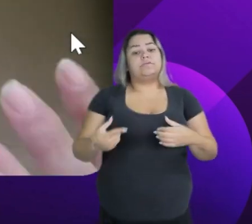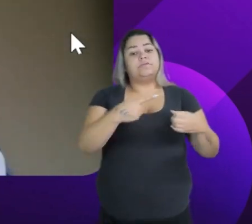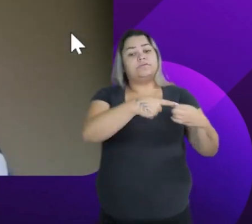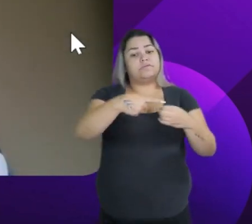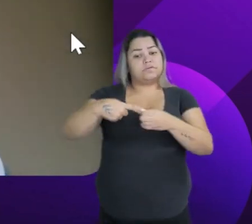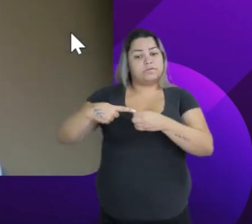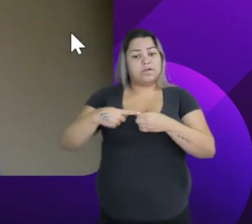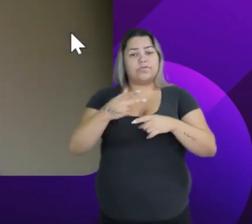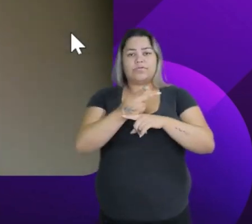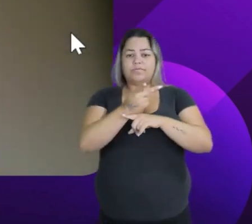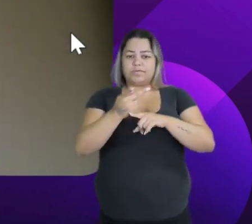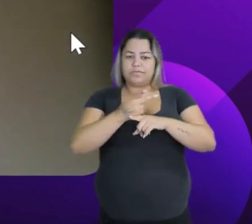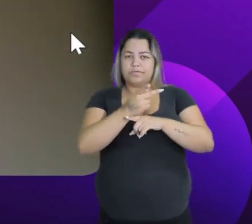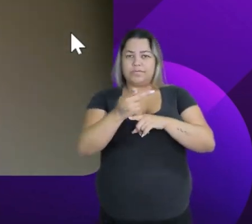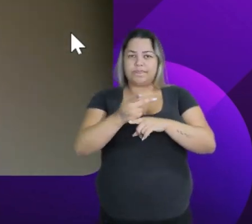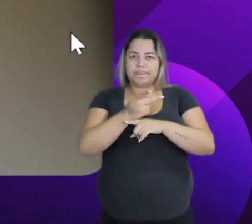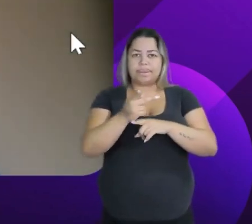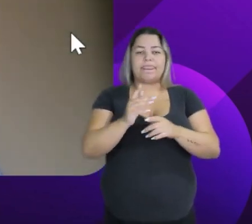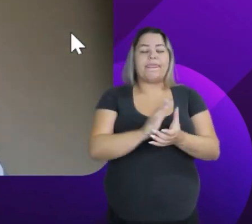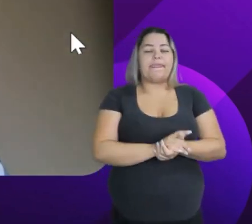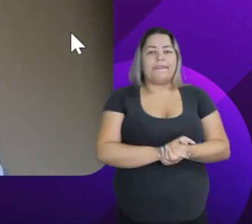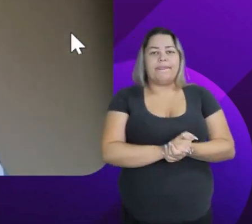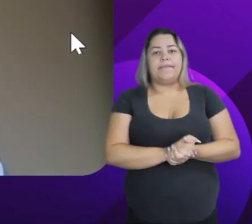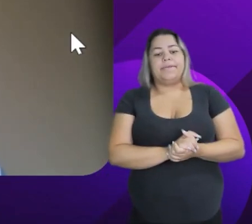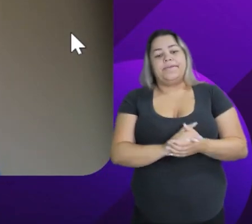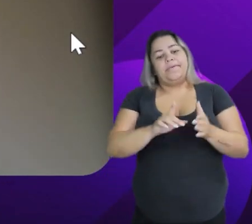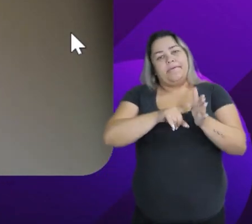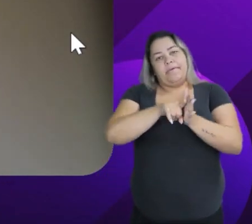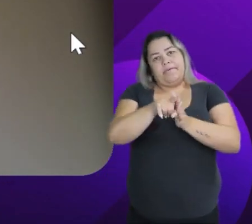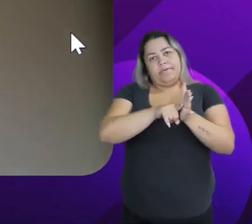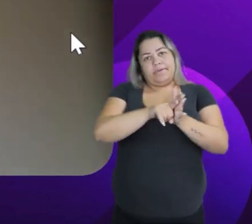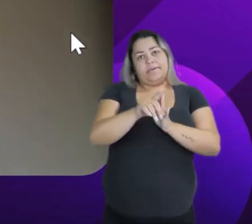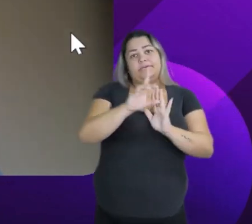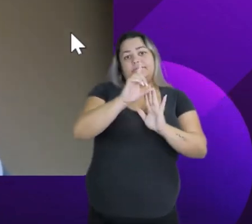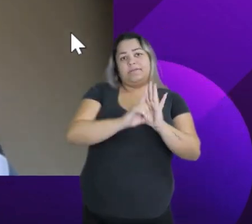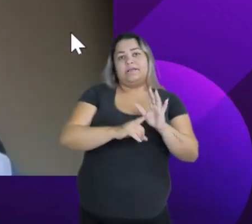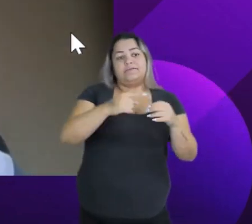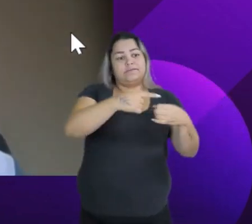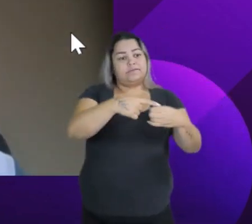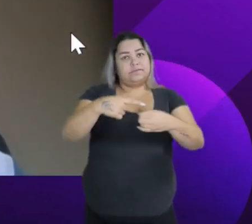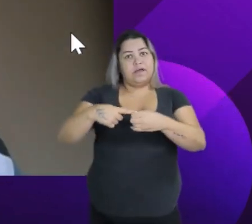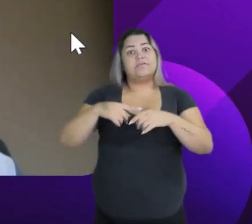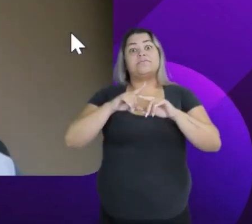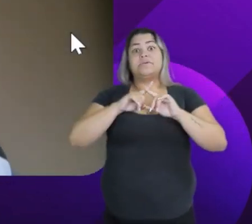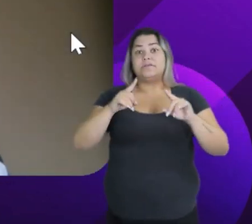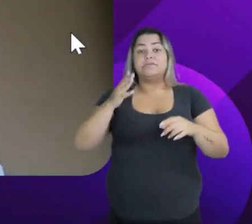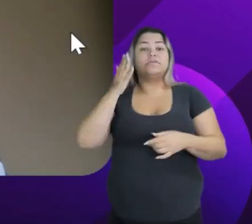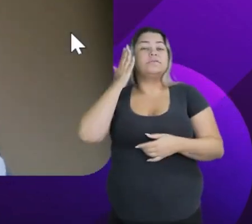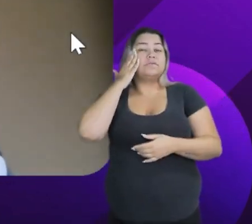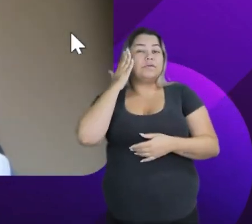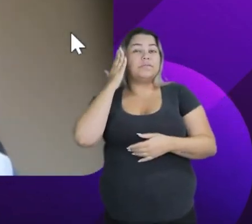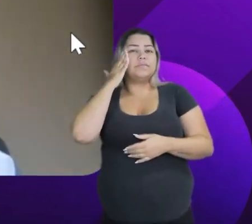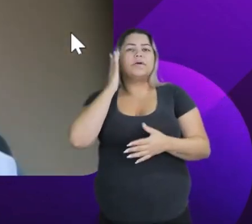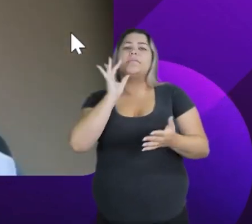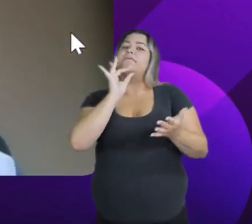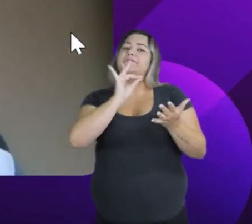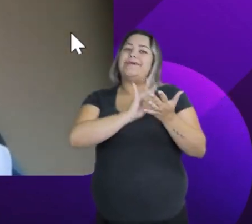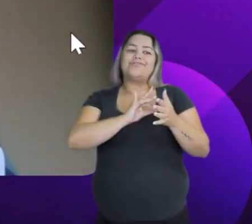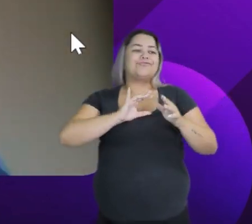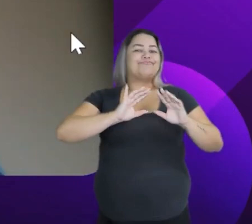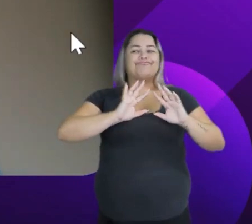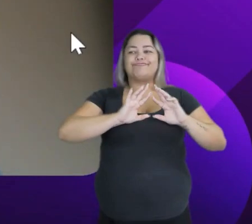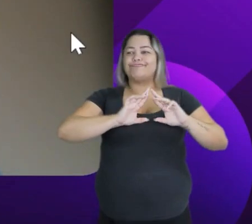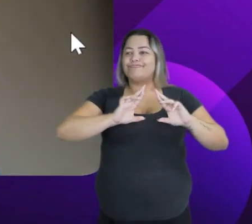Ele busca estar ali institucionalizado nos planos diretores das cidades, mas a gente sabe que é uma realidade ainda muito